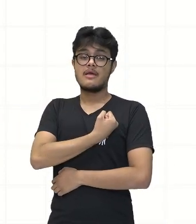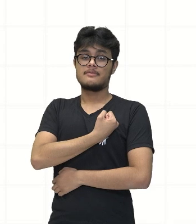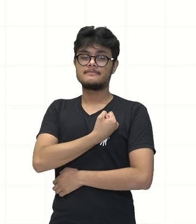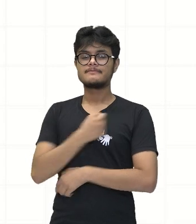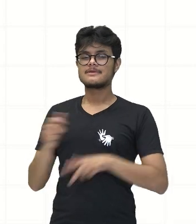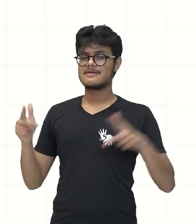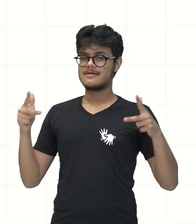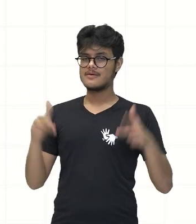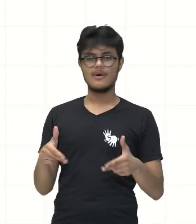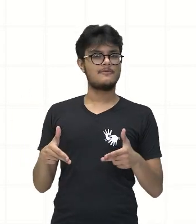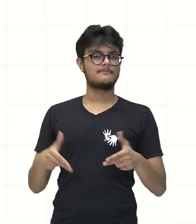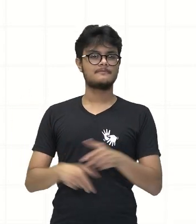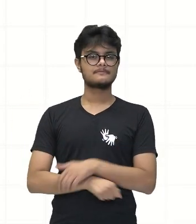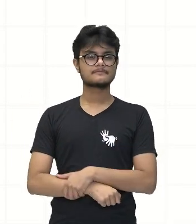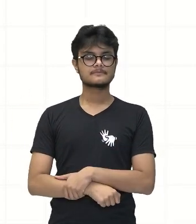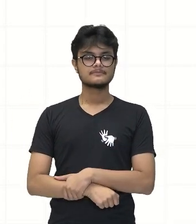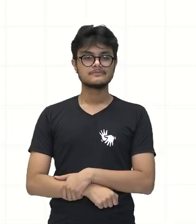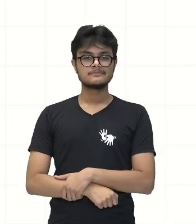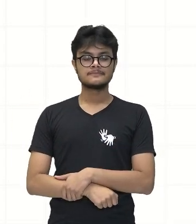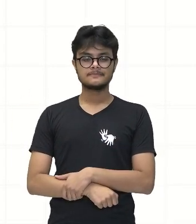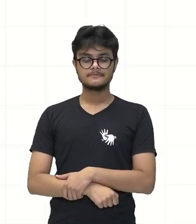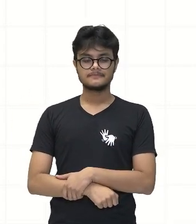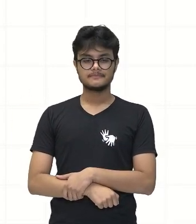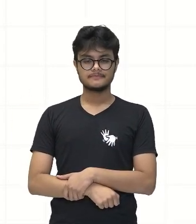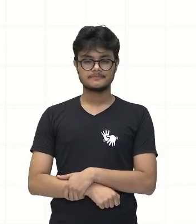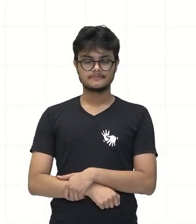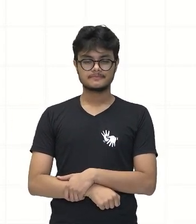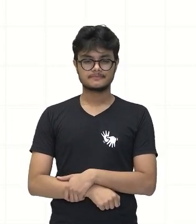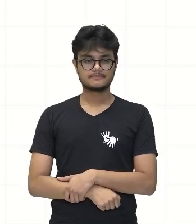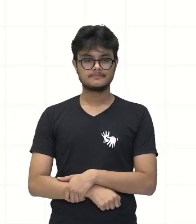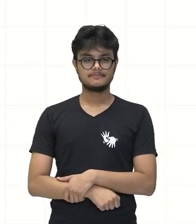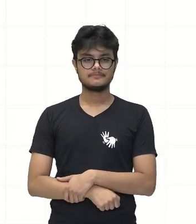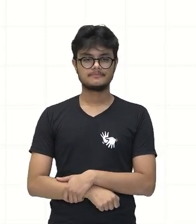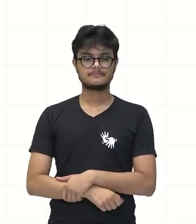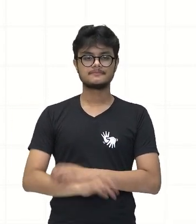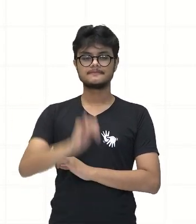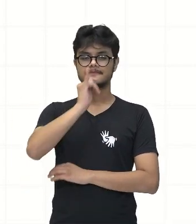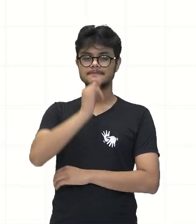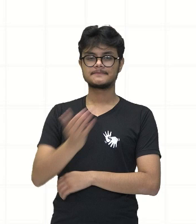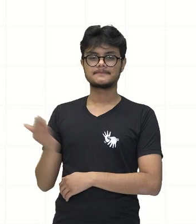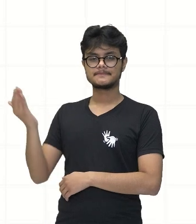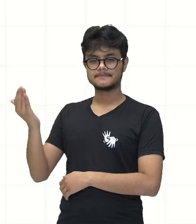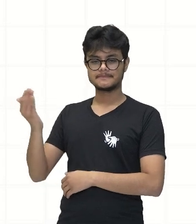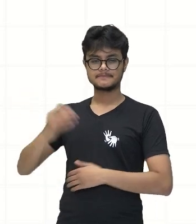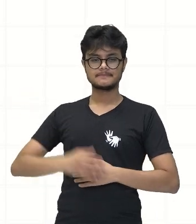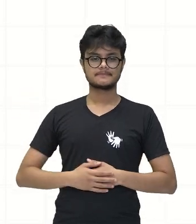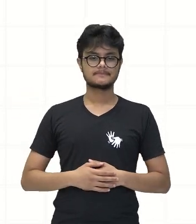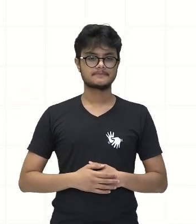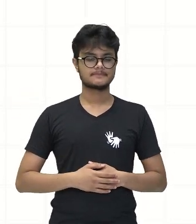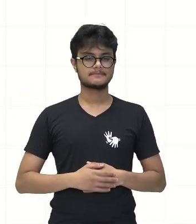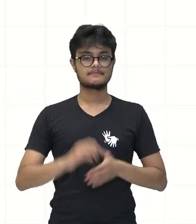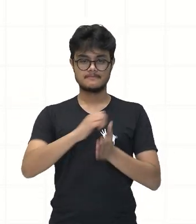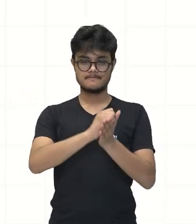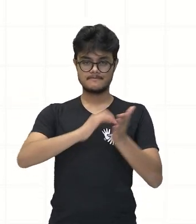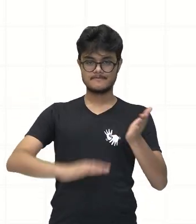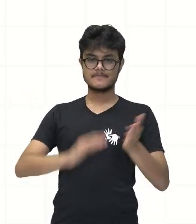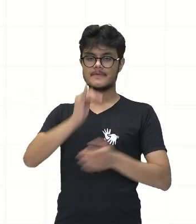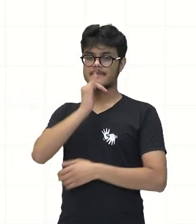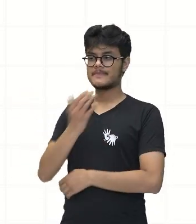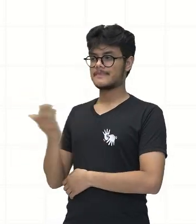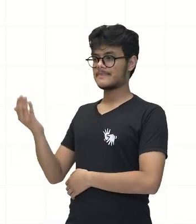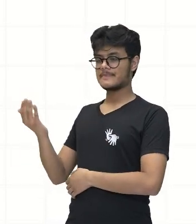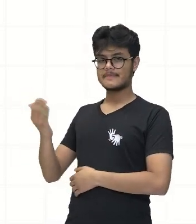obter, né, o valor dessa simplificação. Então, acompanhe comigo nos exemplos. Aqui, ó, nosso primeiro